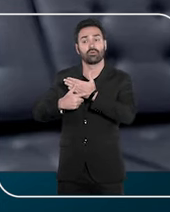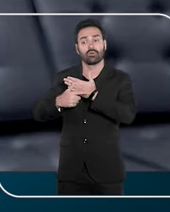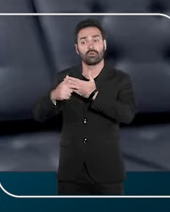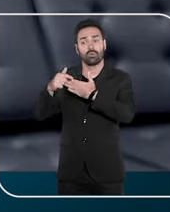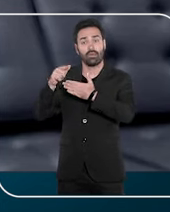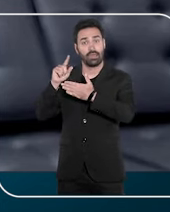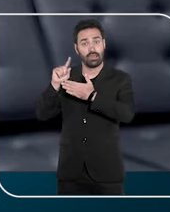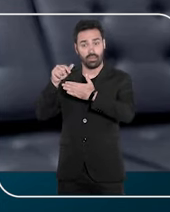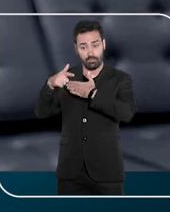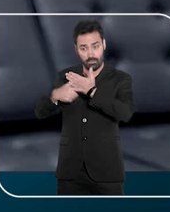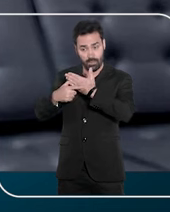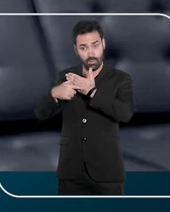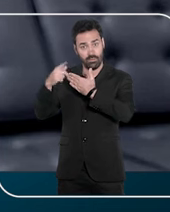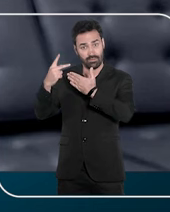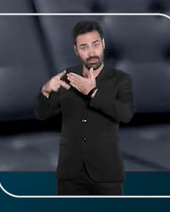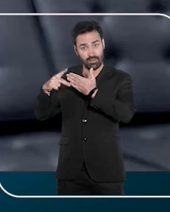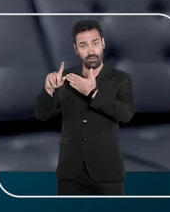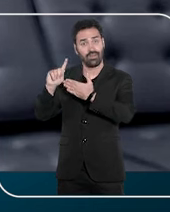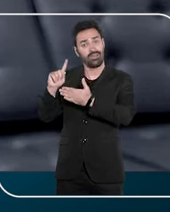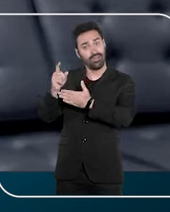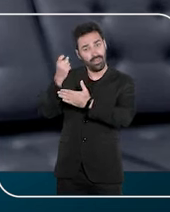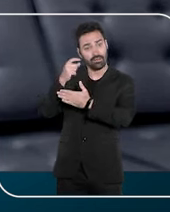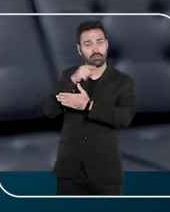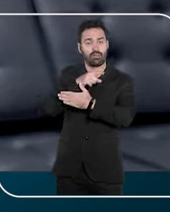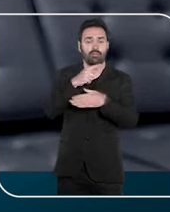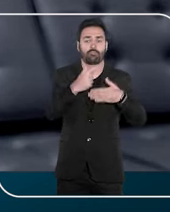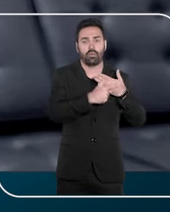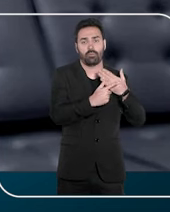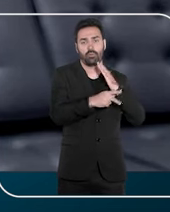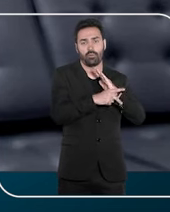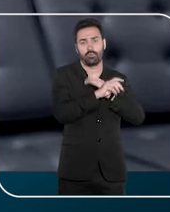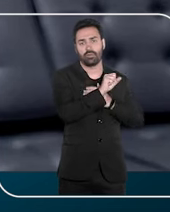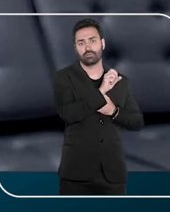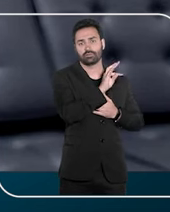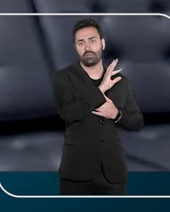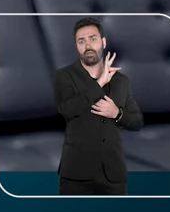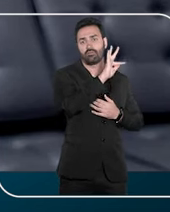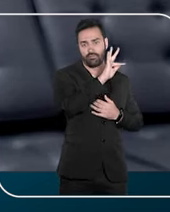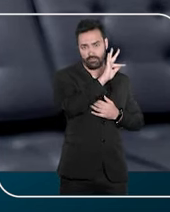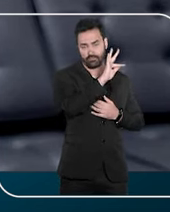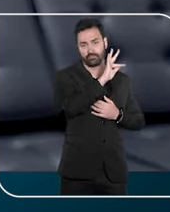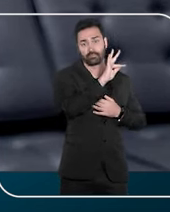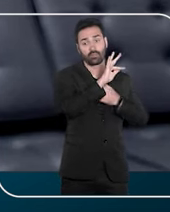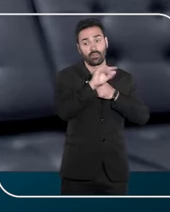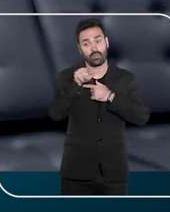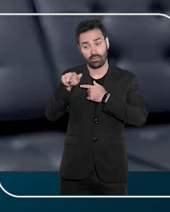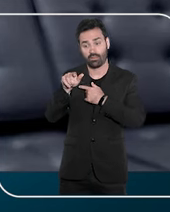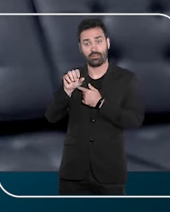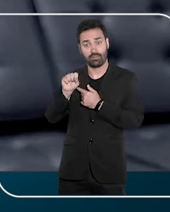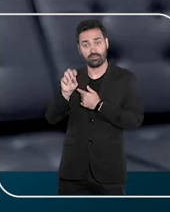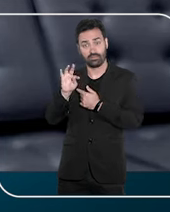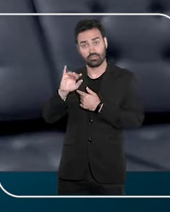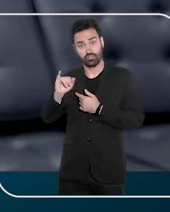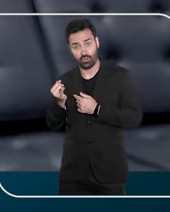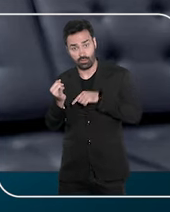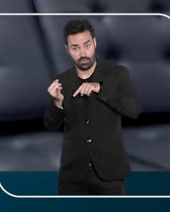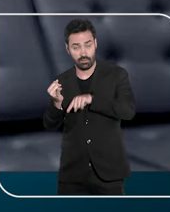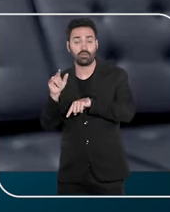Supremo, ou seja, a função de interpretar e aplicar a